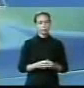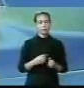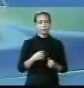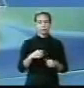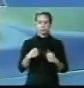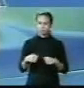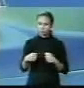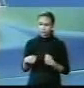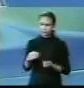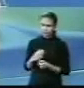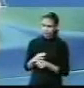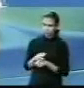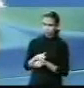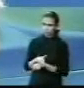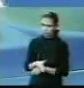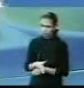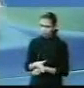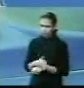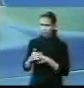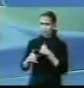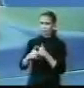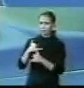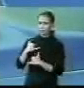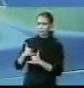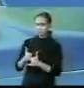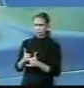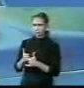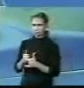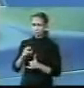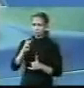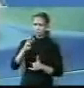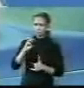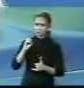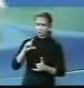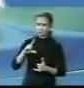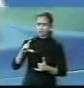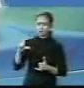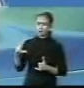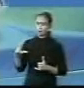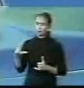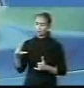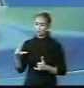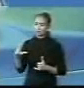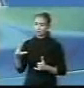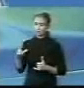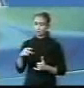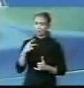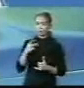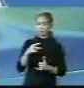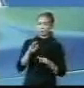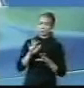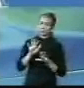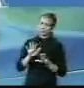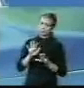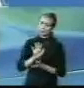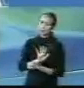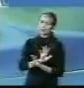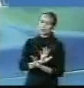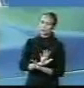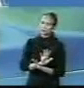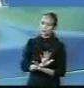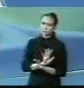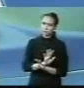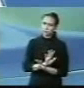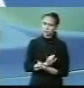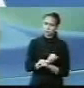preciso acessar o site da UOL. Ele vai dizer assim, olha, espera aí que eu vou pegar o conteúdo para